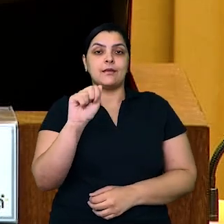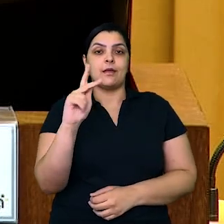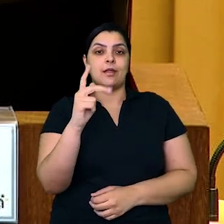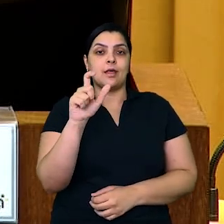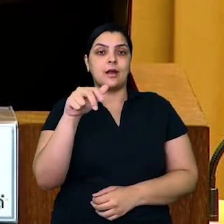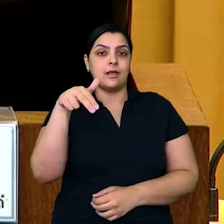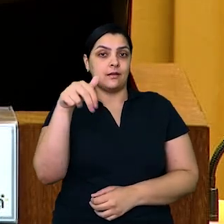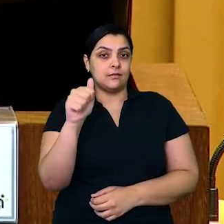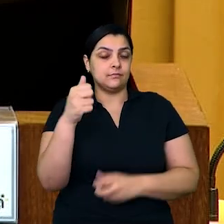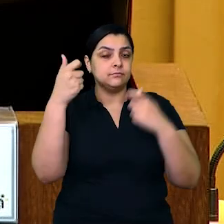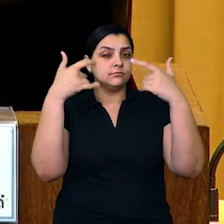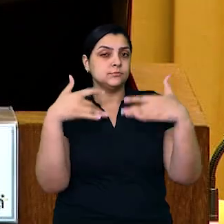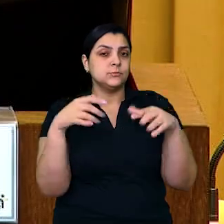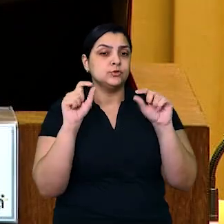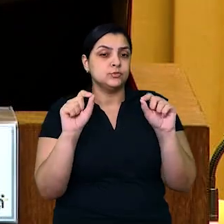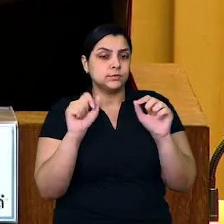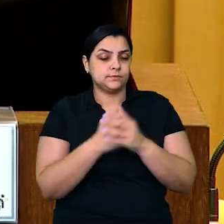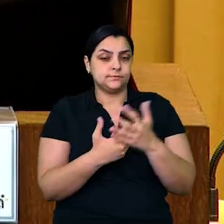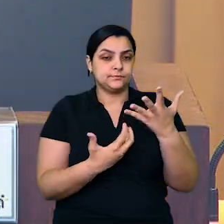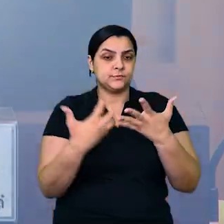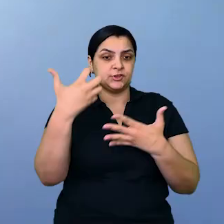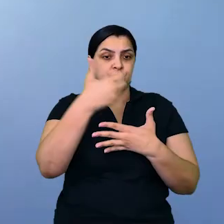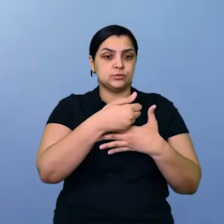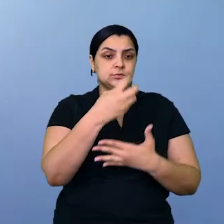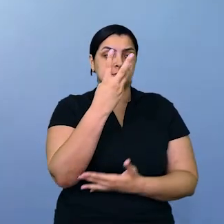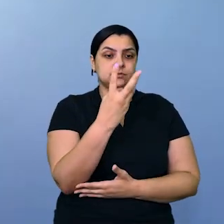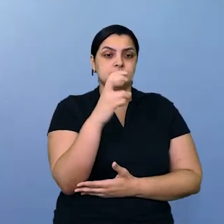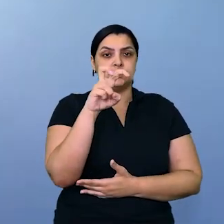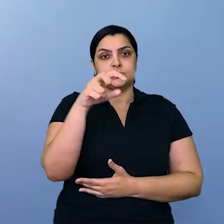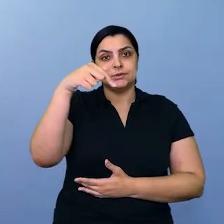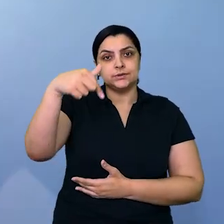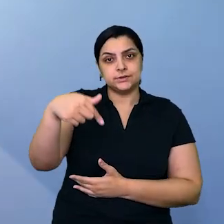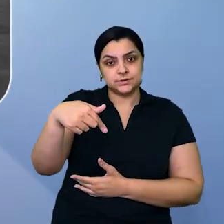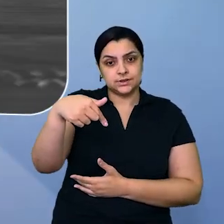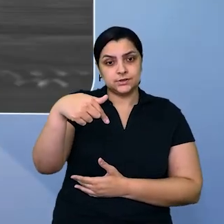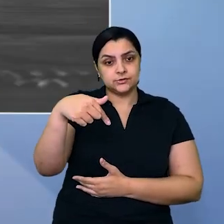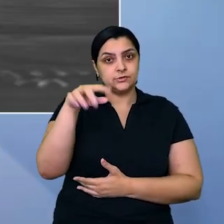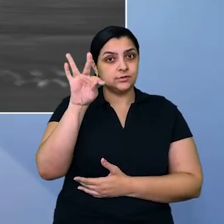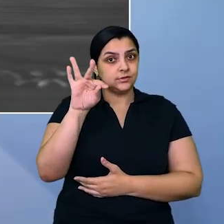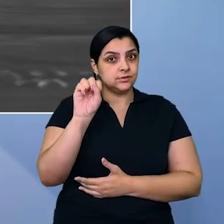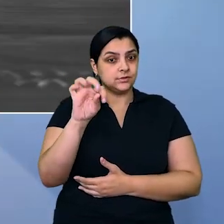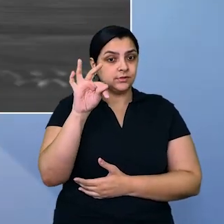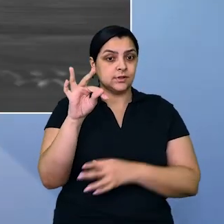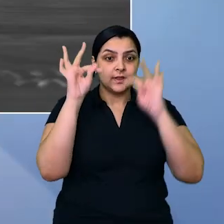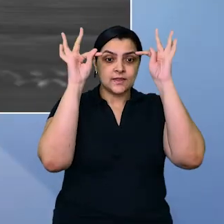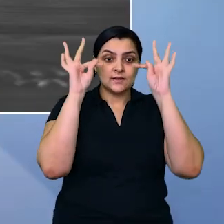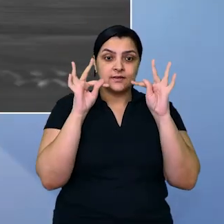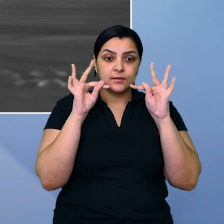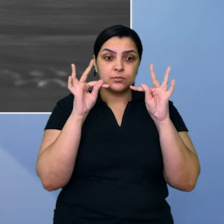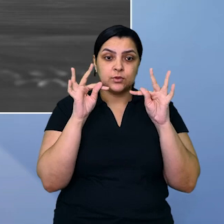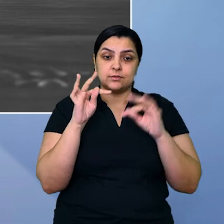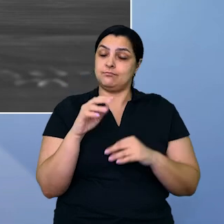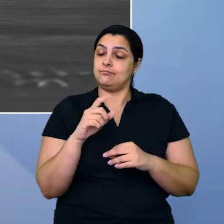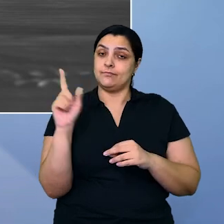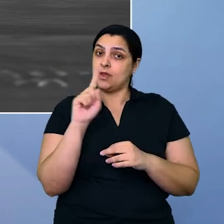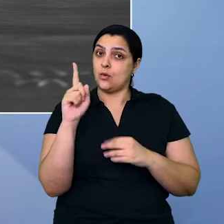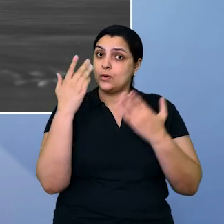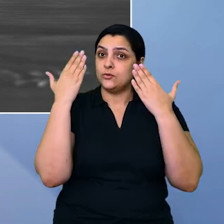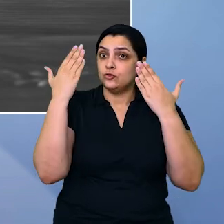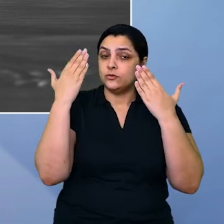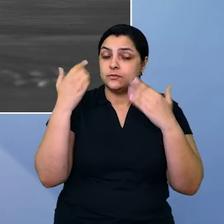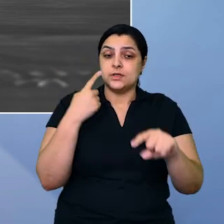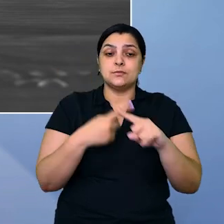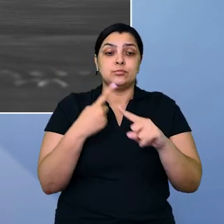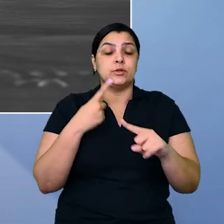Malman, explicou que, de acordo com a súmula 357 do TST, a testemunha não se torna suspeita